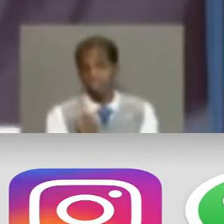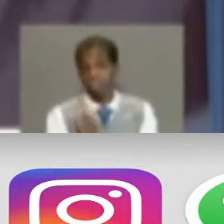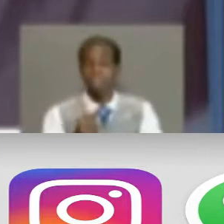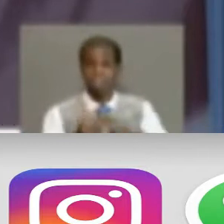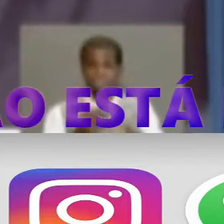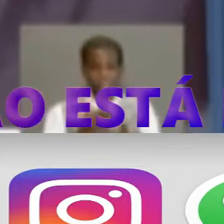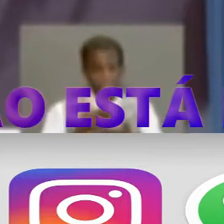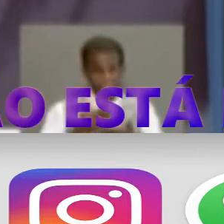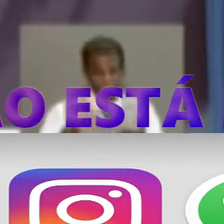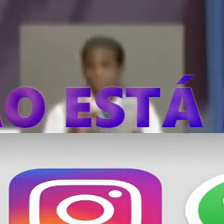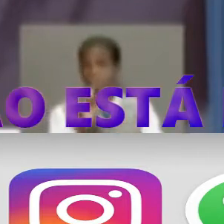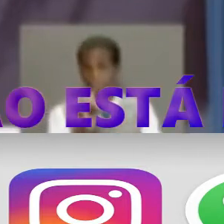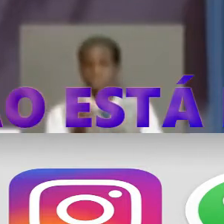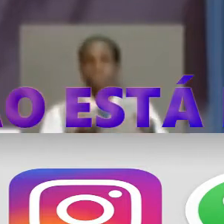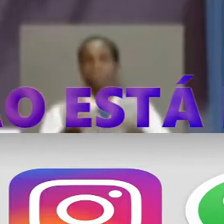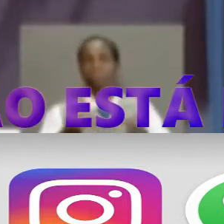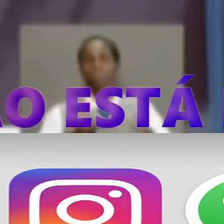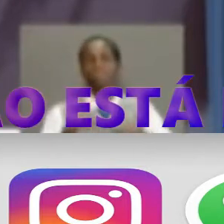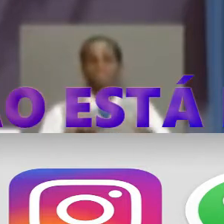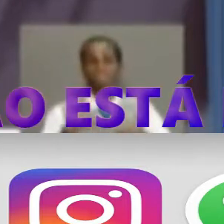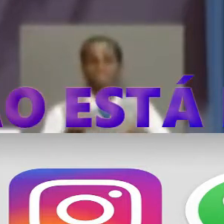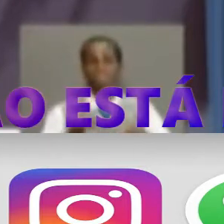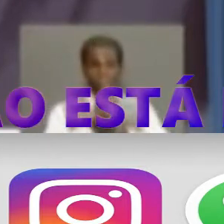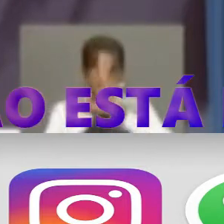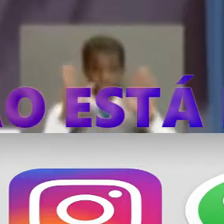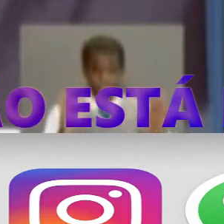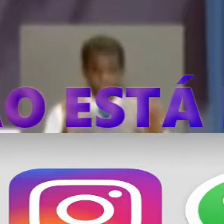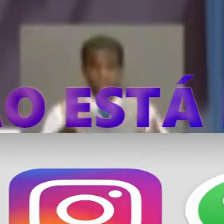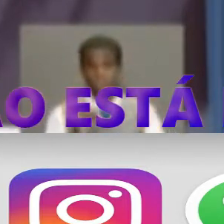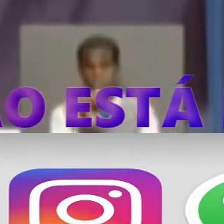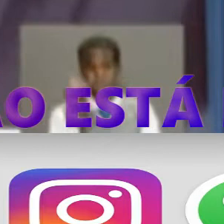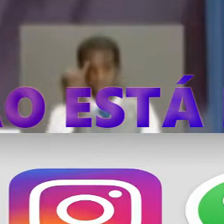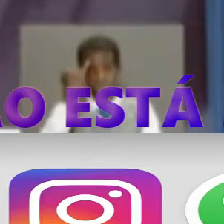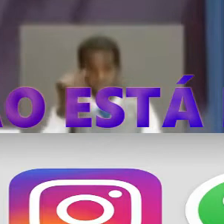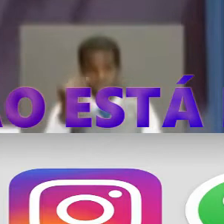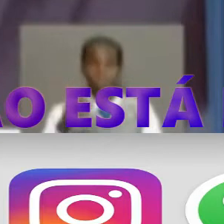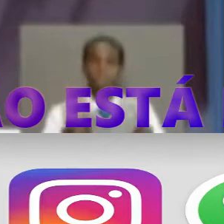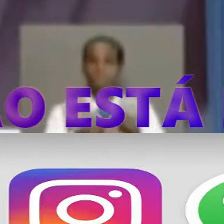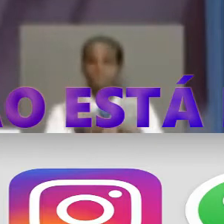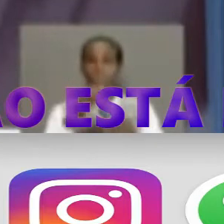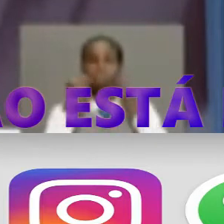que está bastante erudita a sua redação, eu penso que o Tribunal,